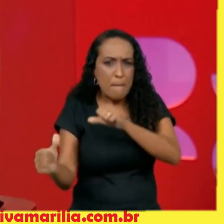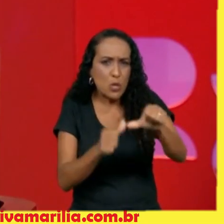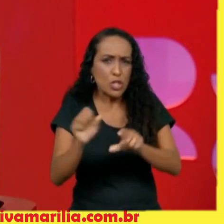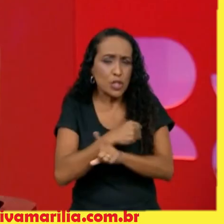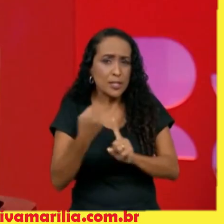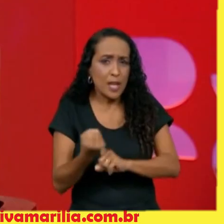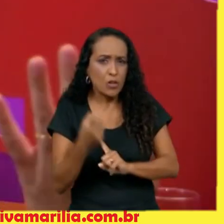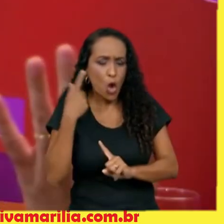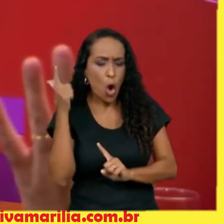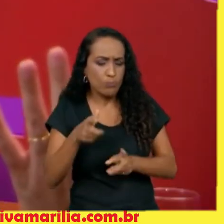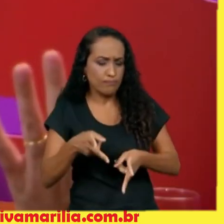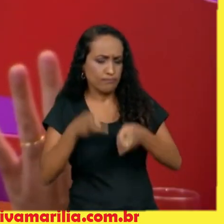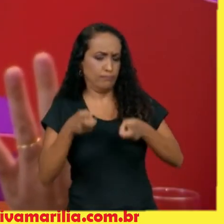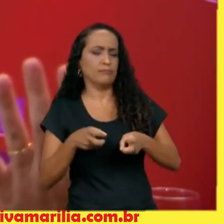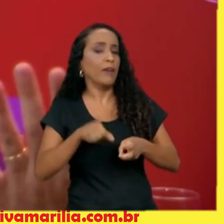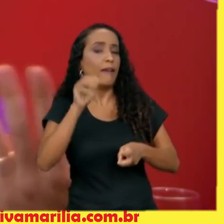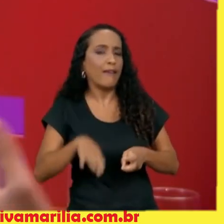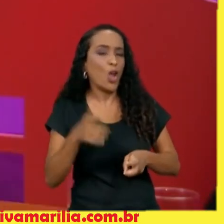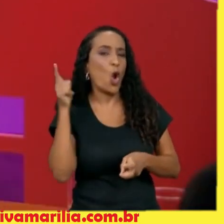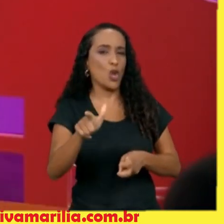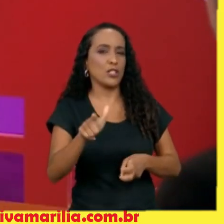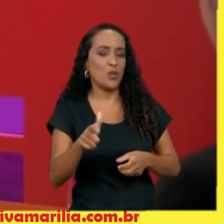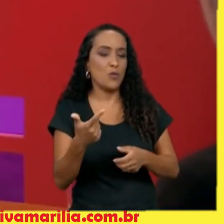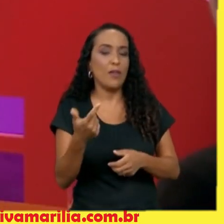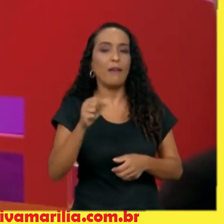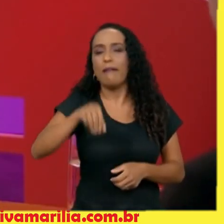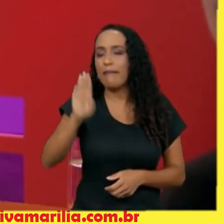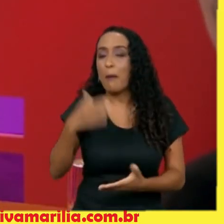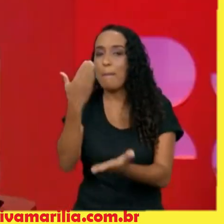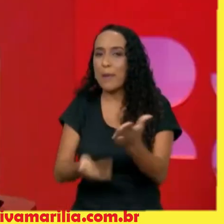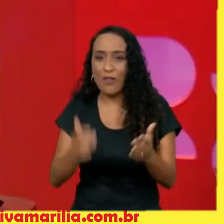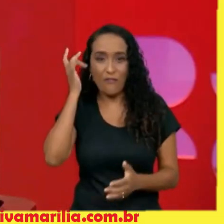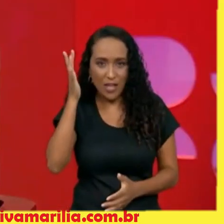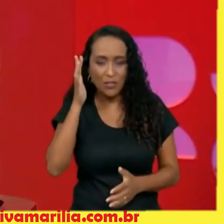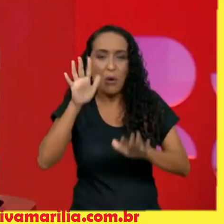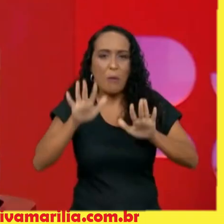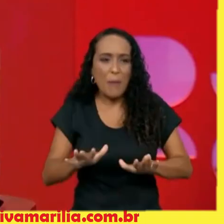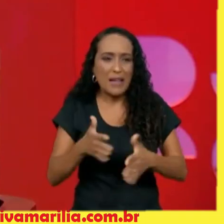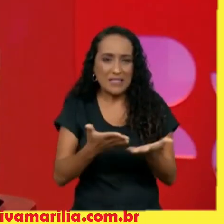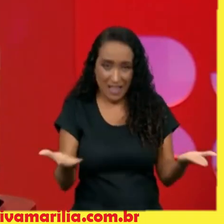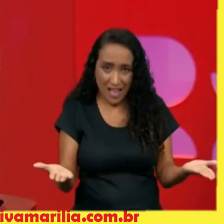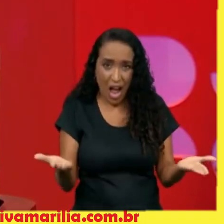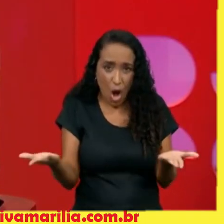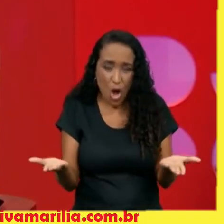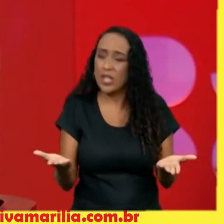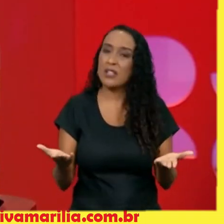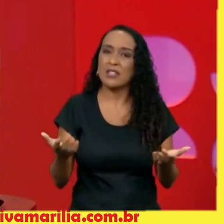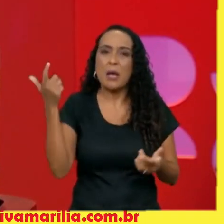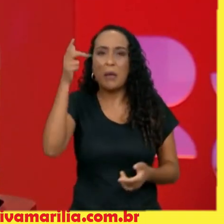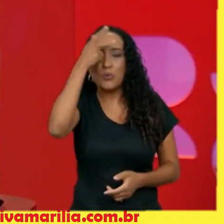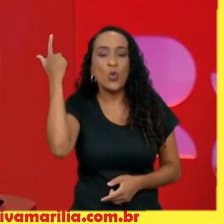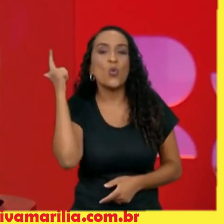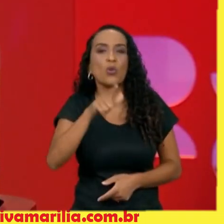sociais, a gente conseguiria ter clareza de quem se deu bem e quem se deu mal. Seria mais fácil de ver. Claro. Nesse caso, as pessoas elas não conseguem enxergar quem se deu